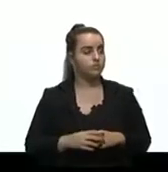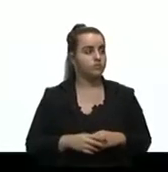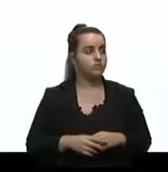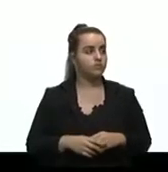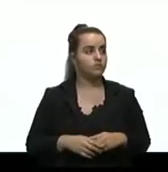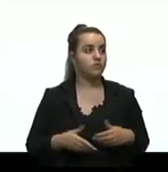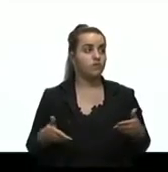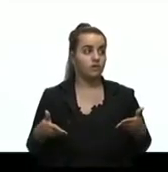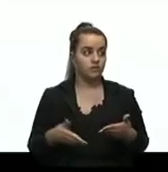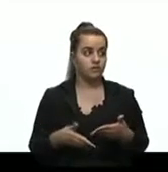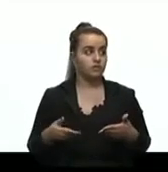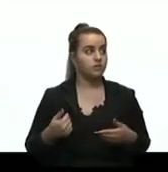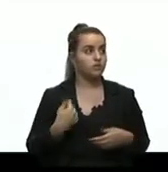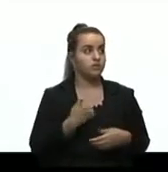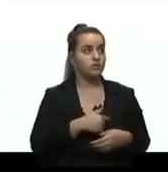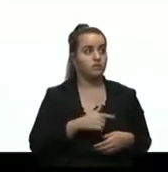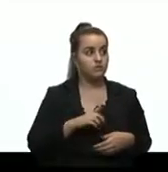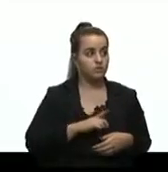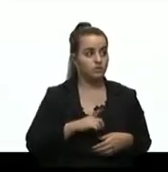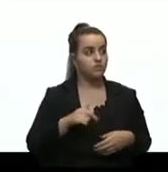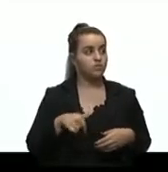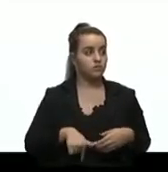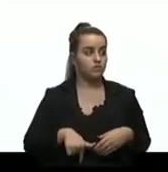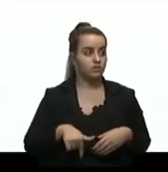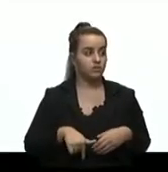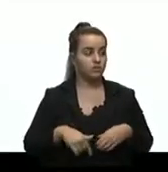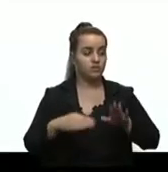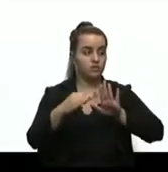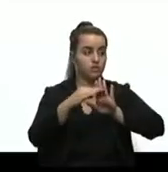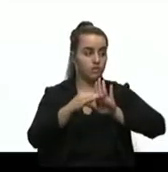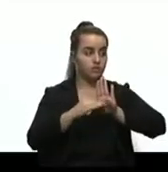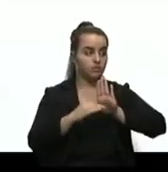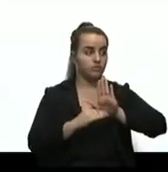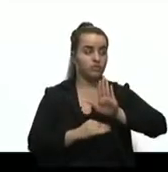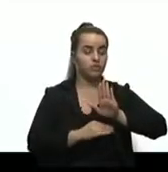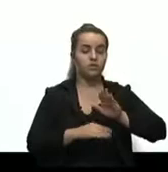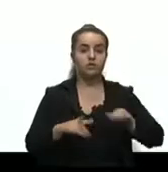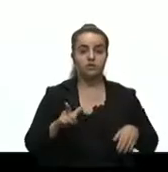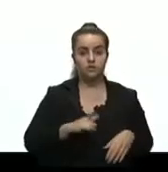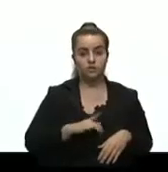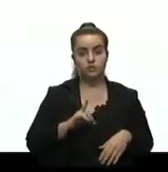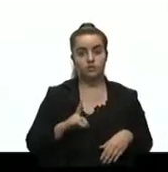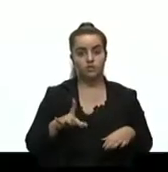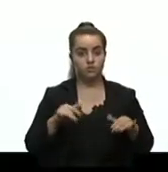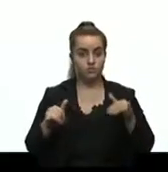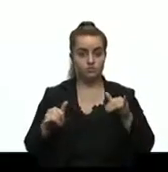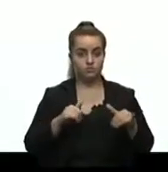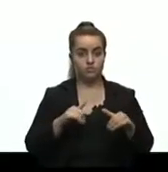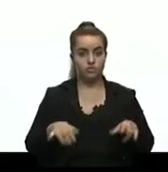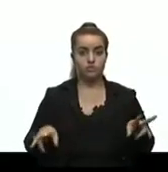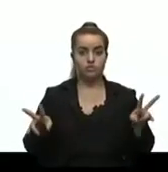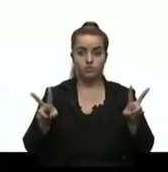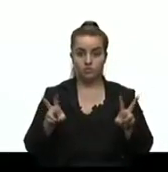No nosso caso, nós temos aqui uma parte daquela tabela contendo apenas as informações a